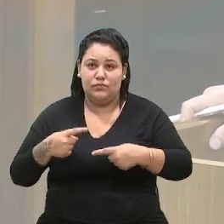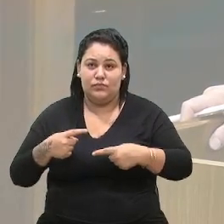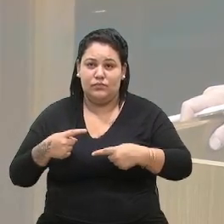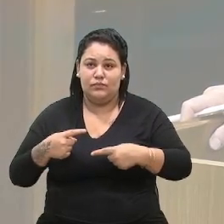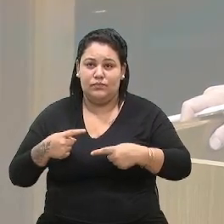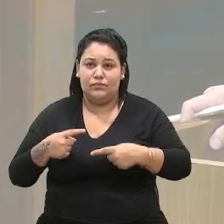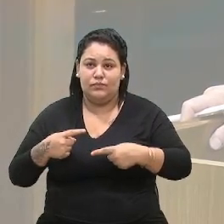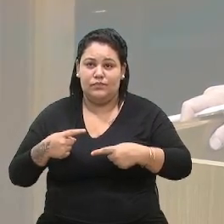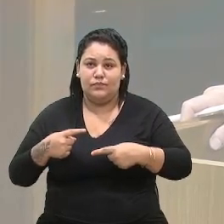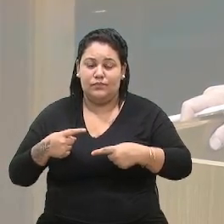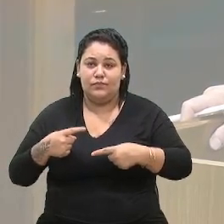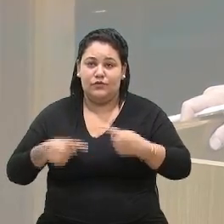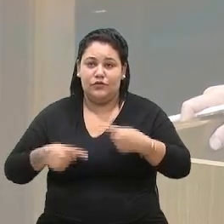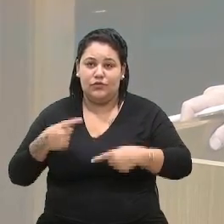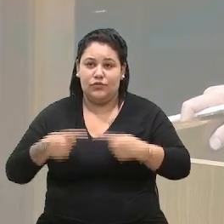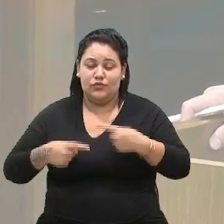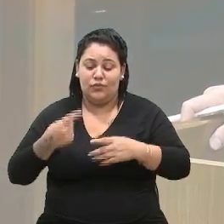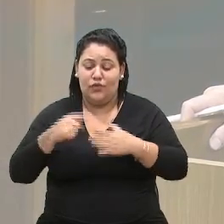complexidades,